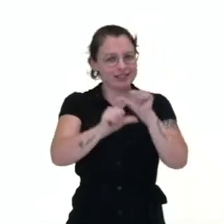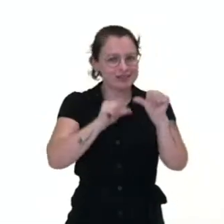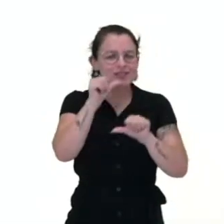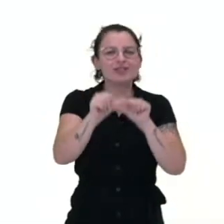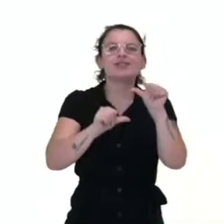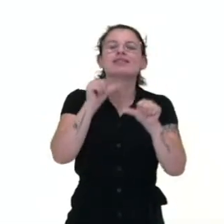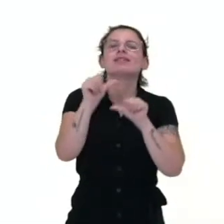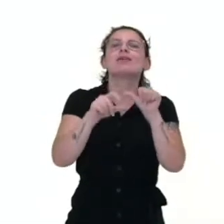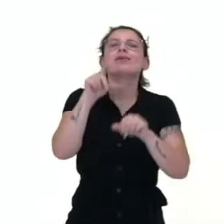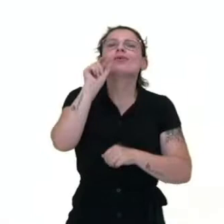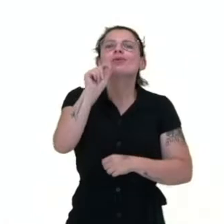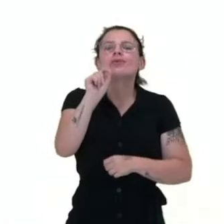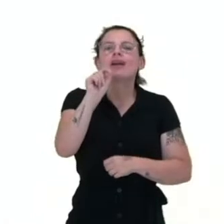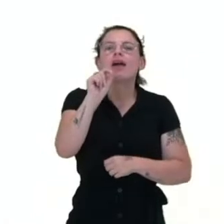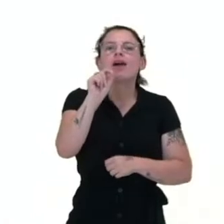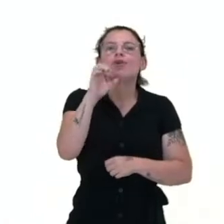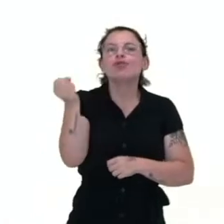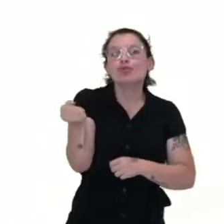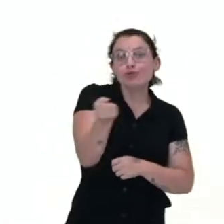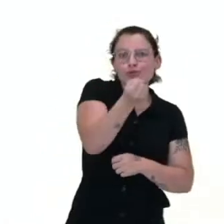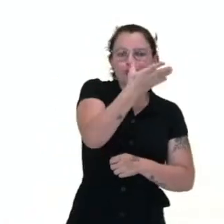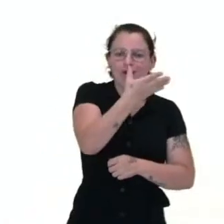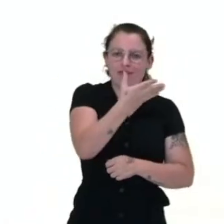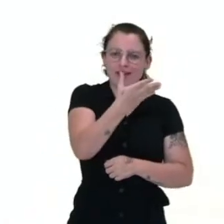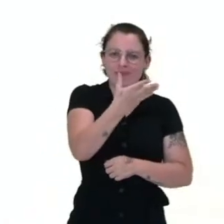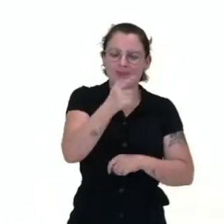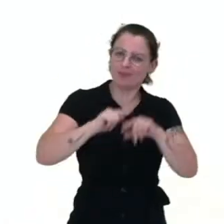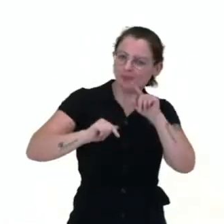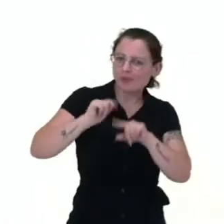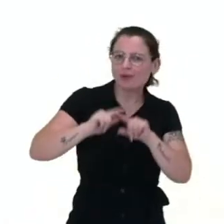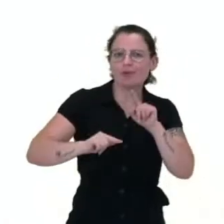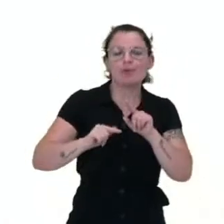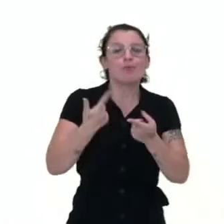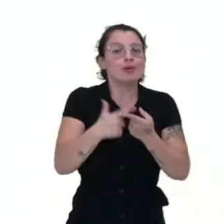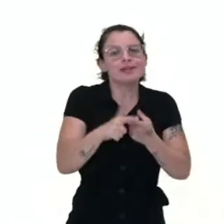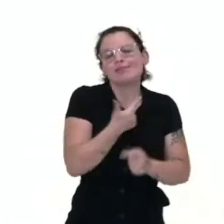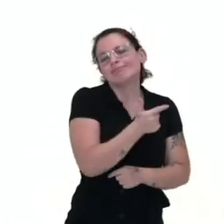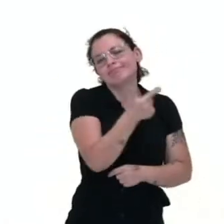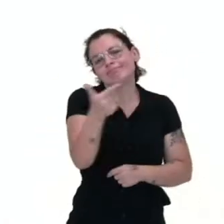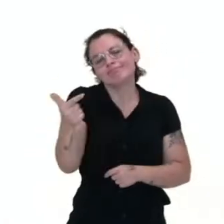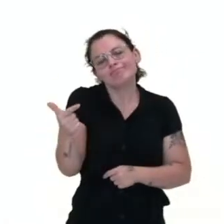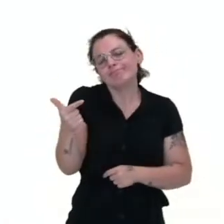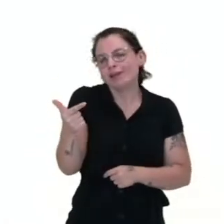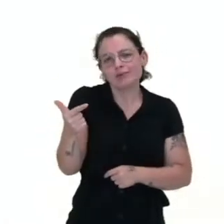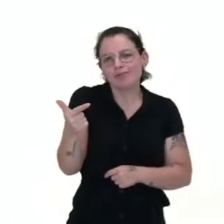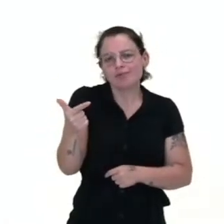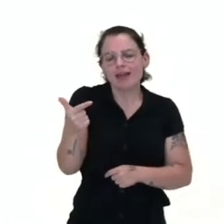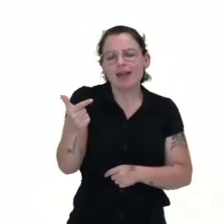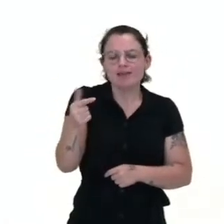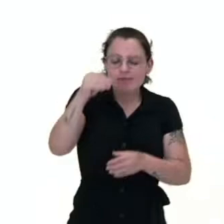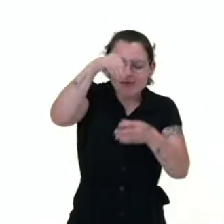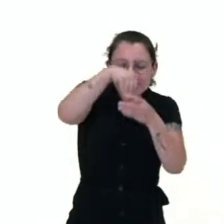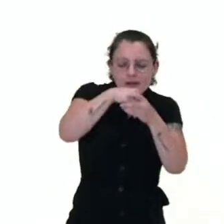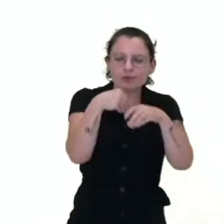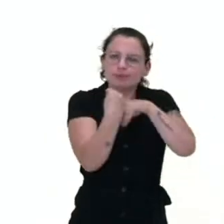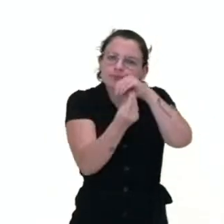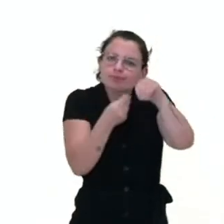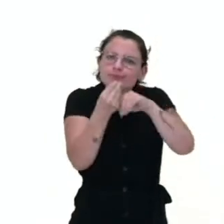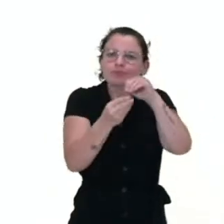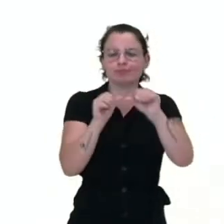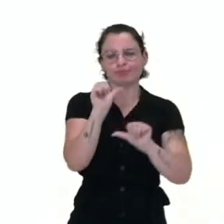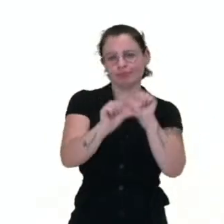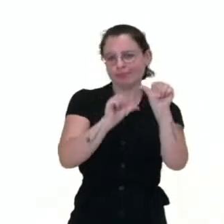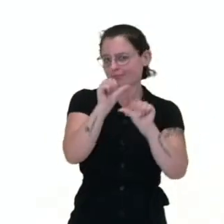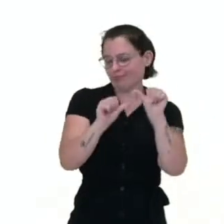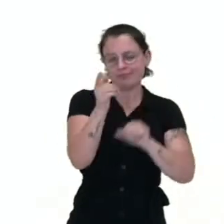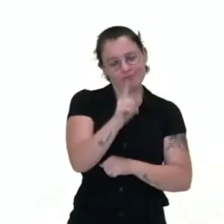de novas substâncias, pois não ocorre qualquer alteração das propriedades características